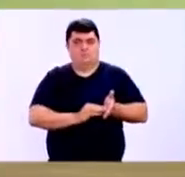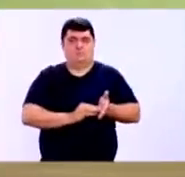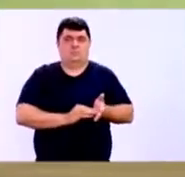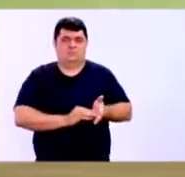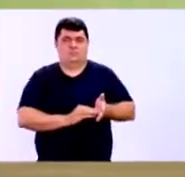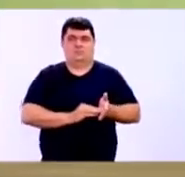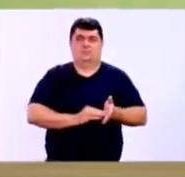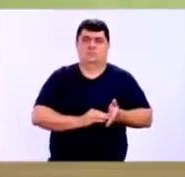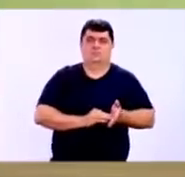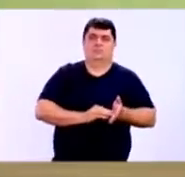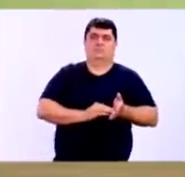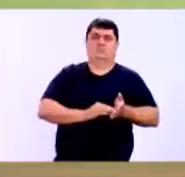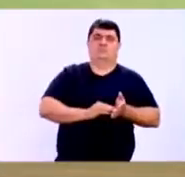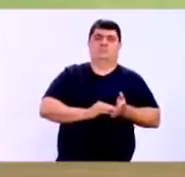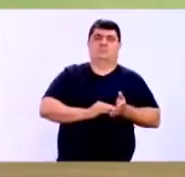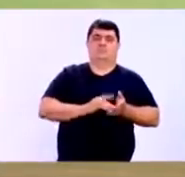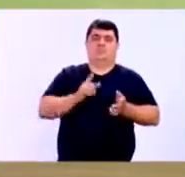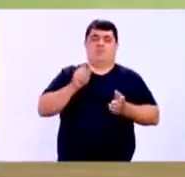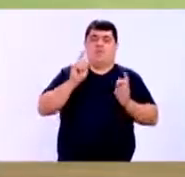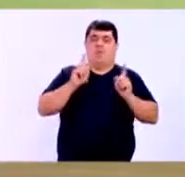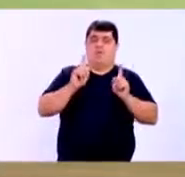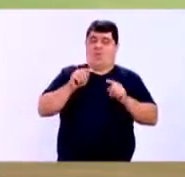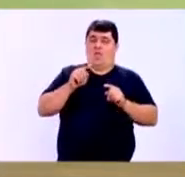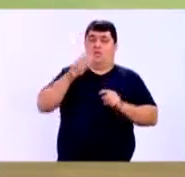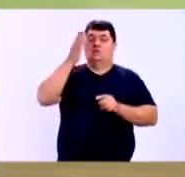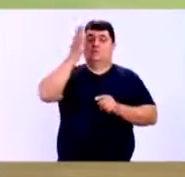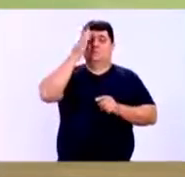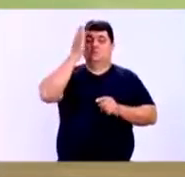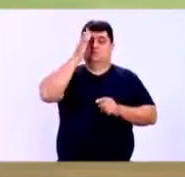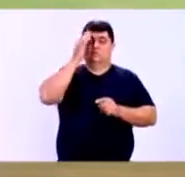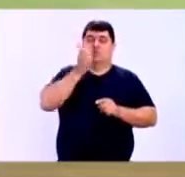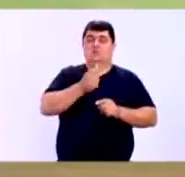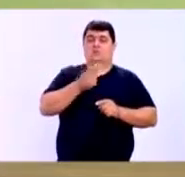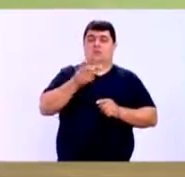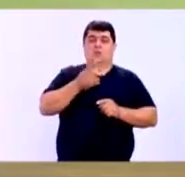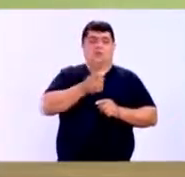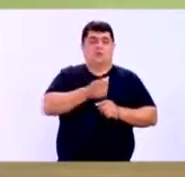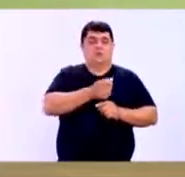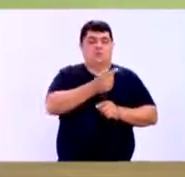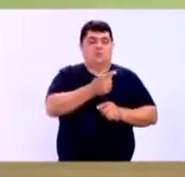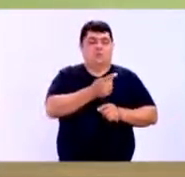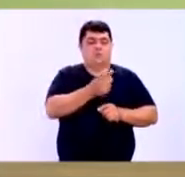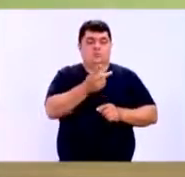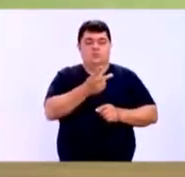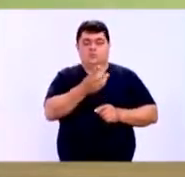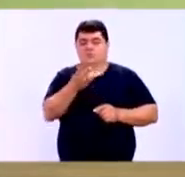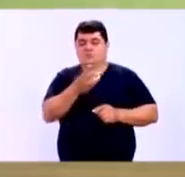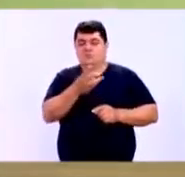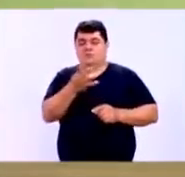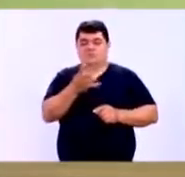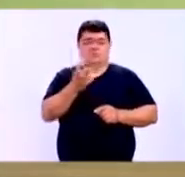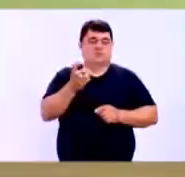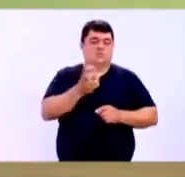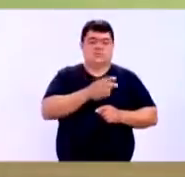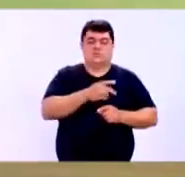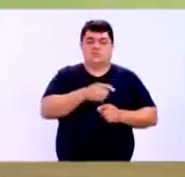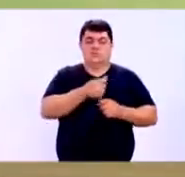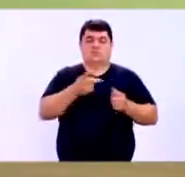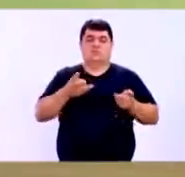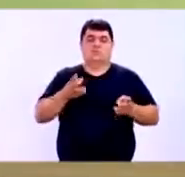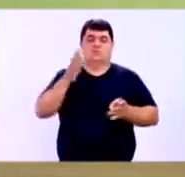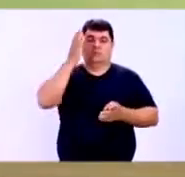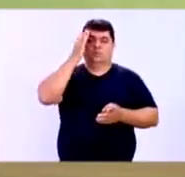Então, inventariar nada mais é do que contar os bens que existem em determinado